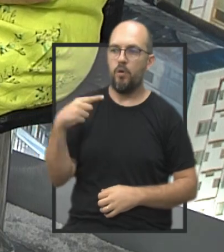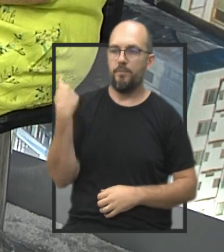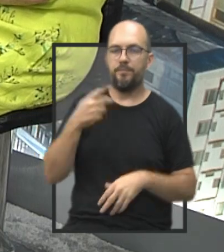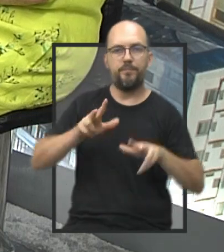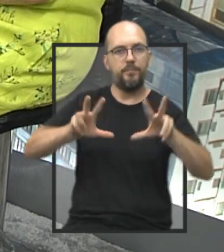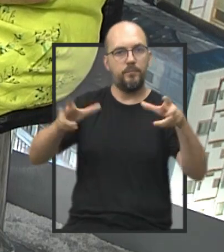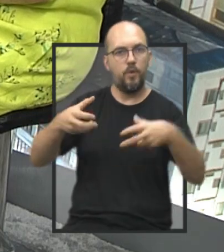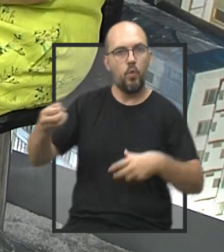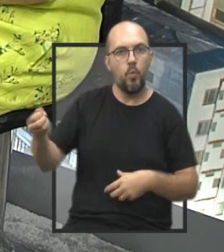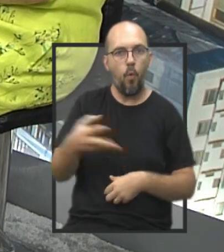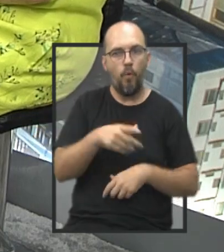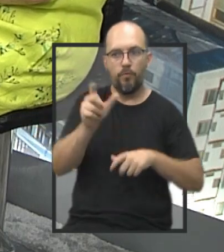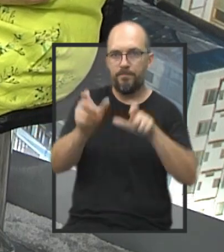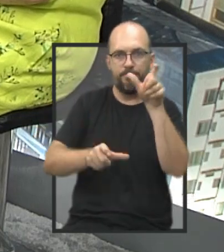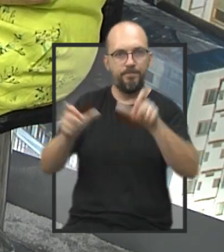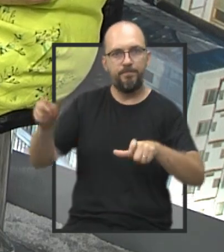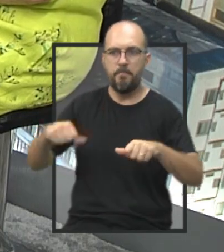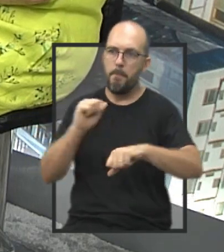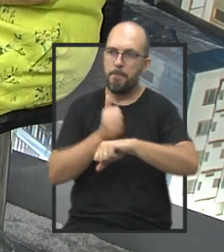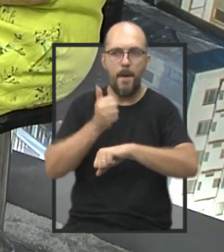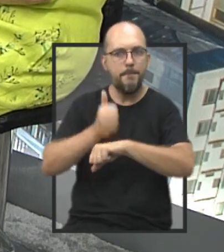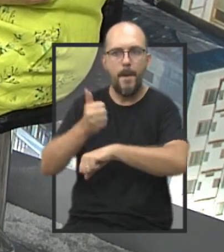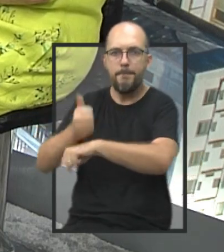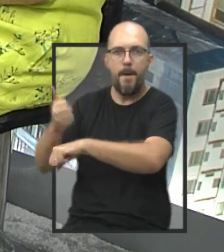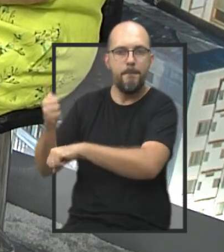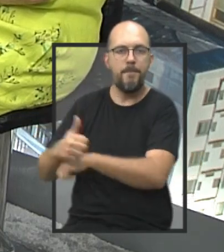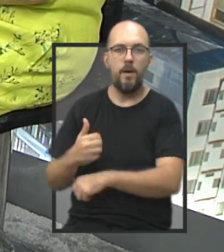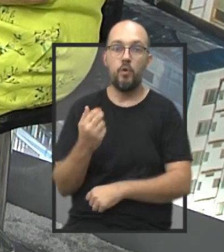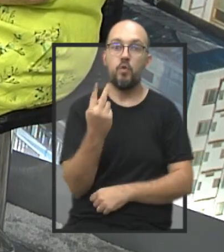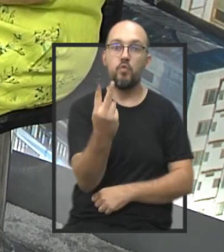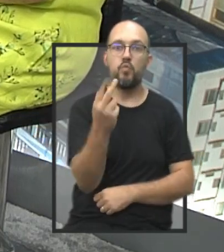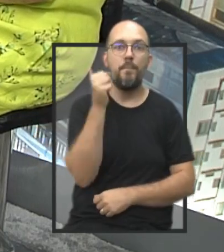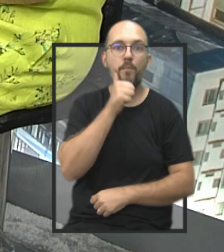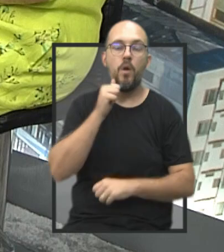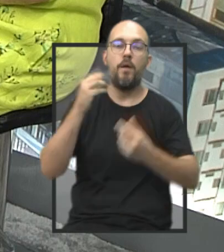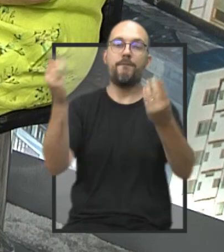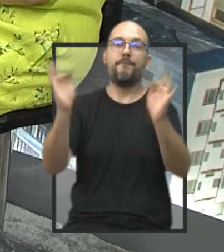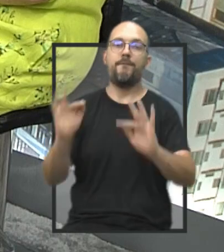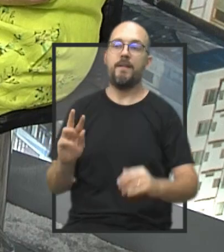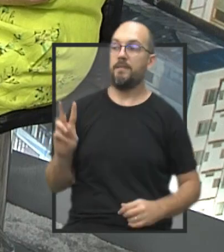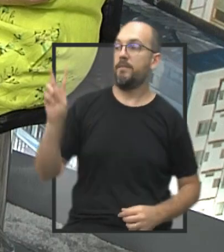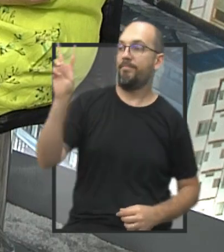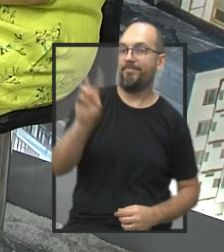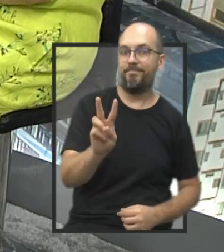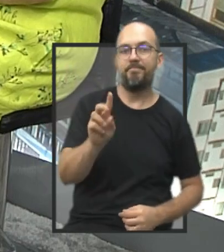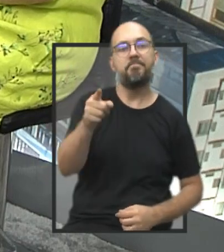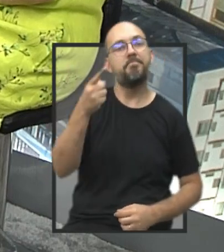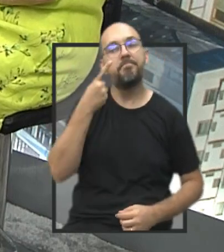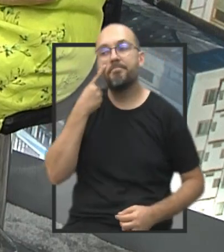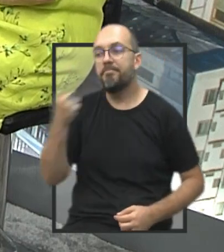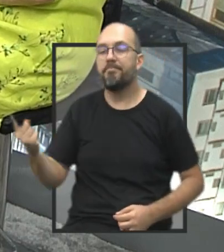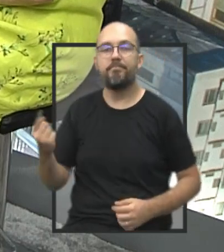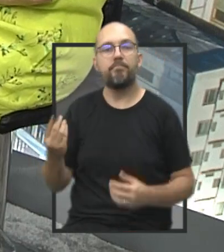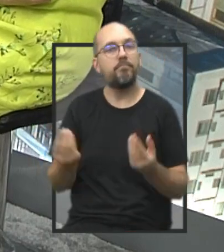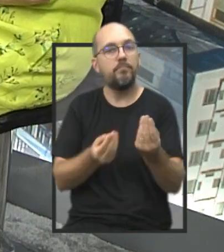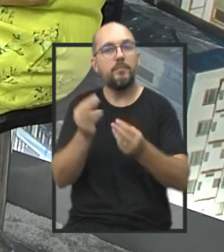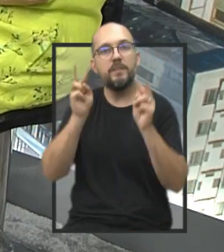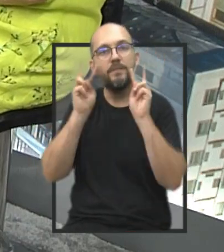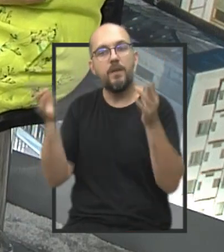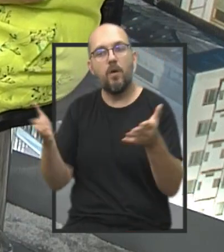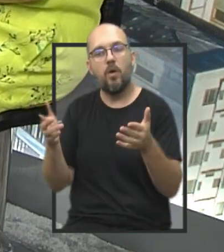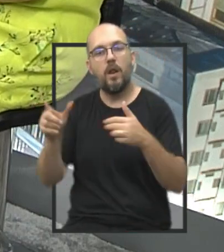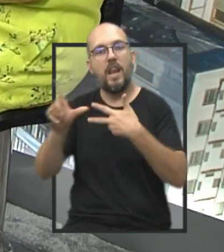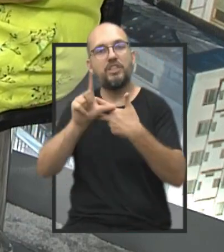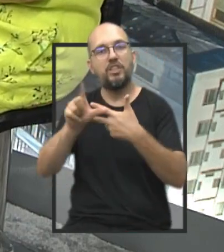Câmara Municipal e, felizmente, agora com 2 representantes mulheres. Como é que a senhora avalia esse novo cenário aqui no Poder Legislativo